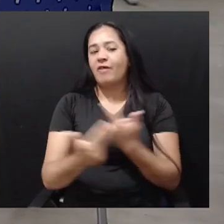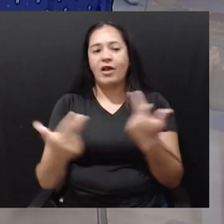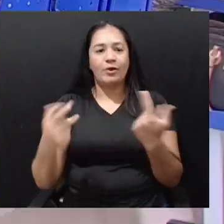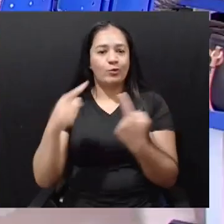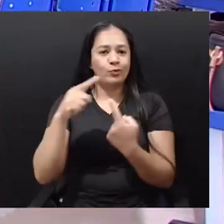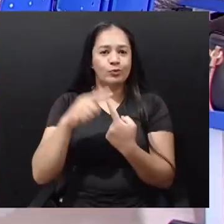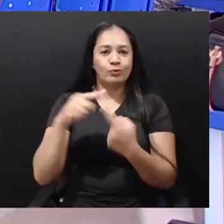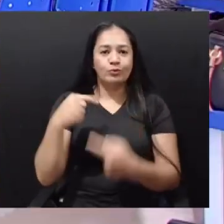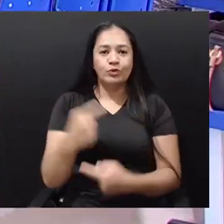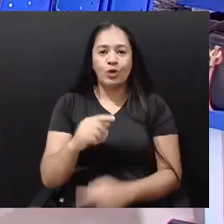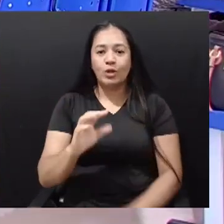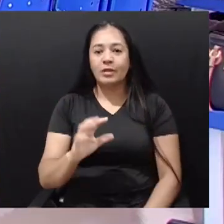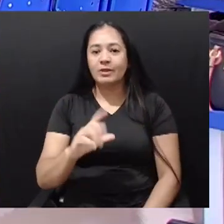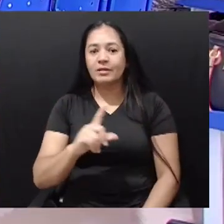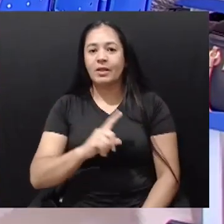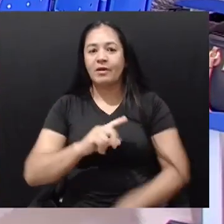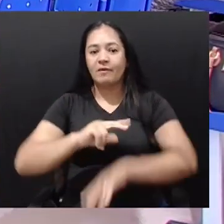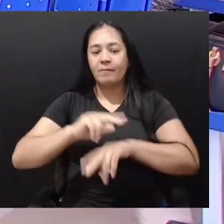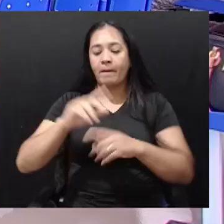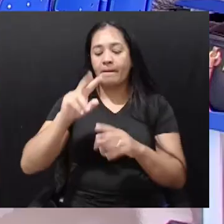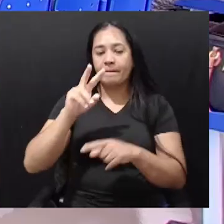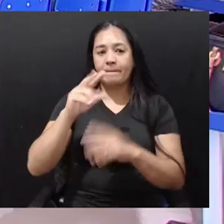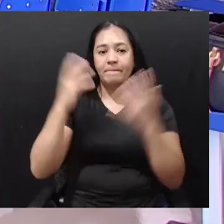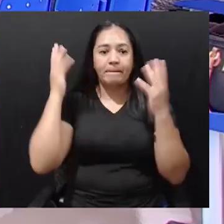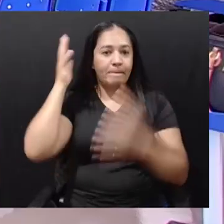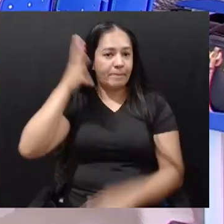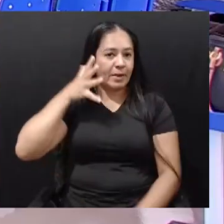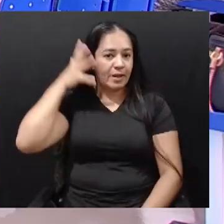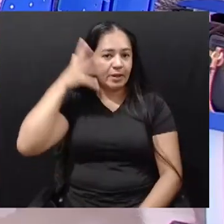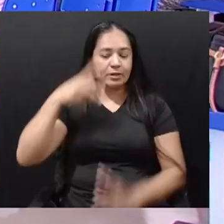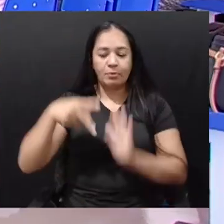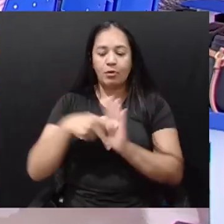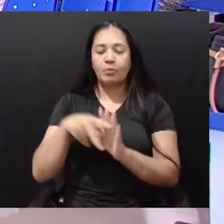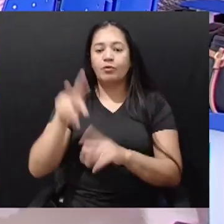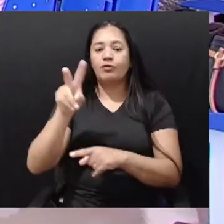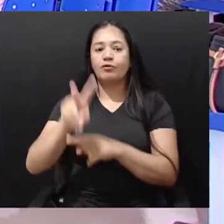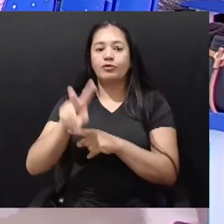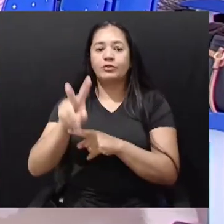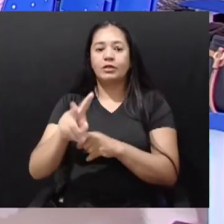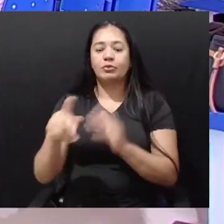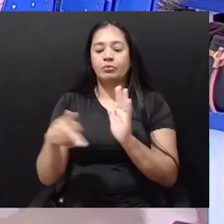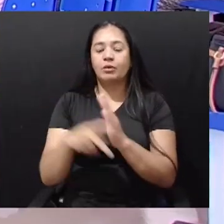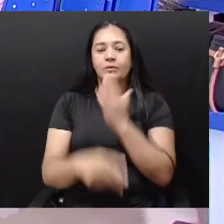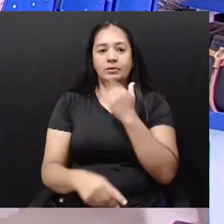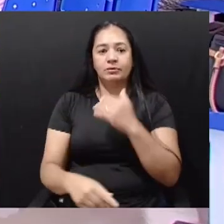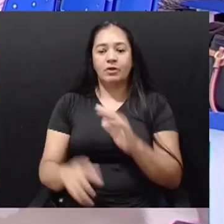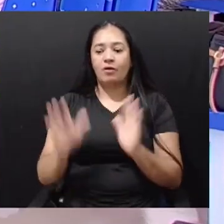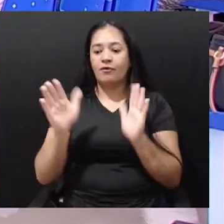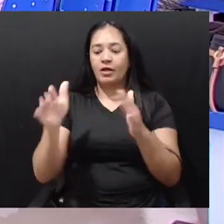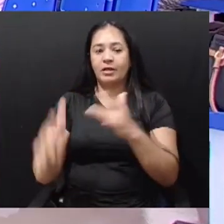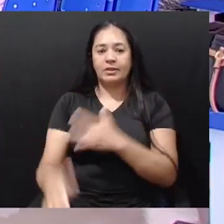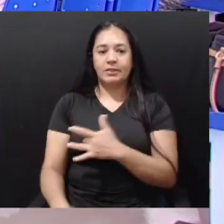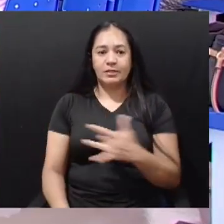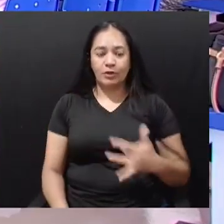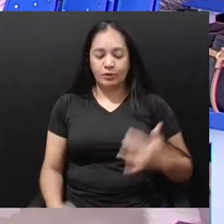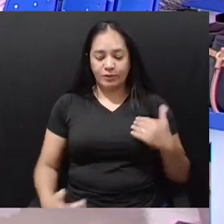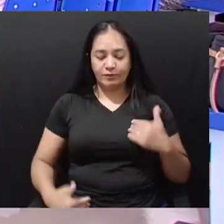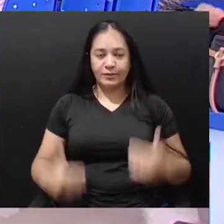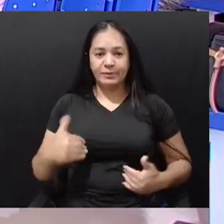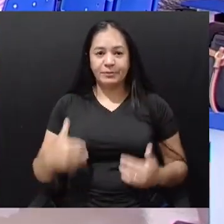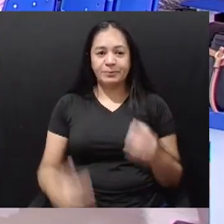ter palestras de cuidados com a alimentação. Então, é todo um dia voltado à saúde física e mental da mulher. Como faz